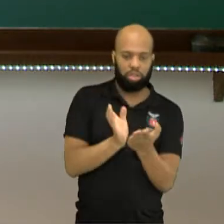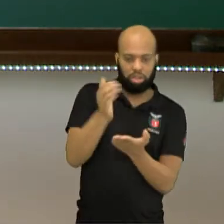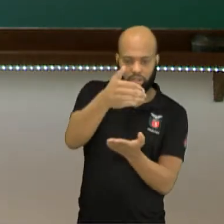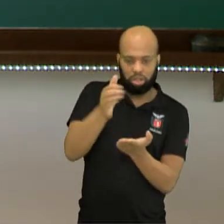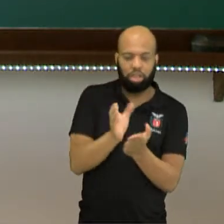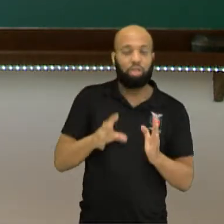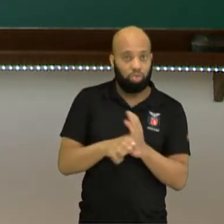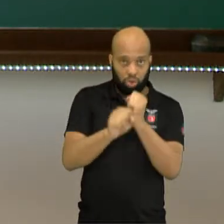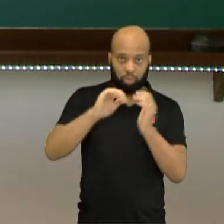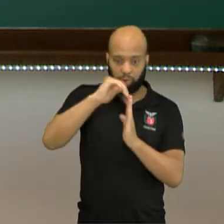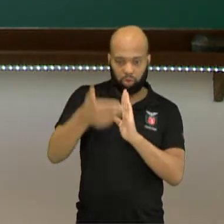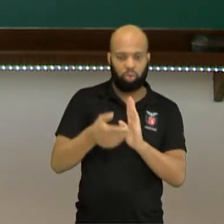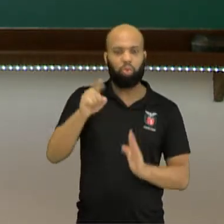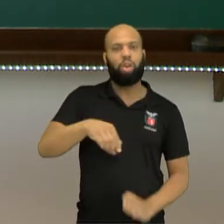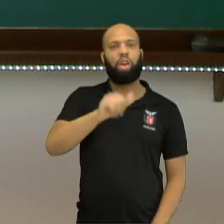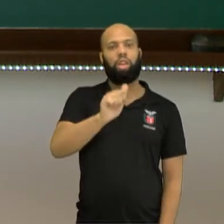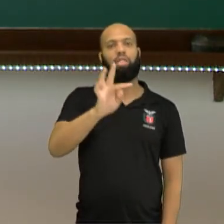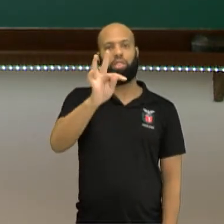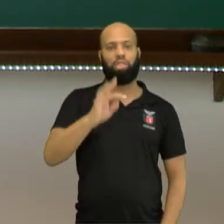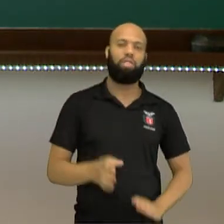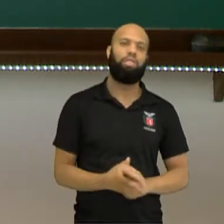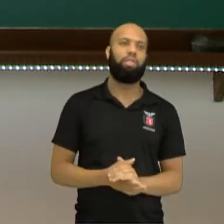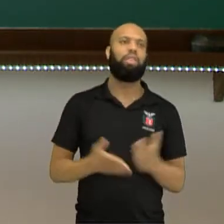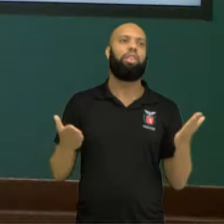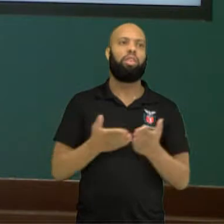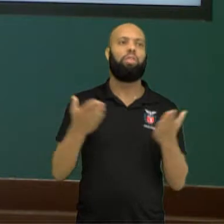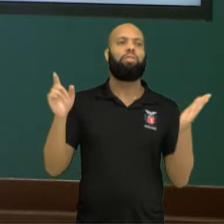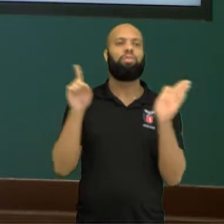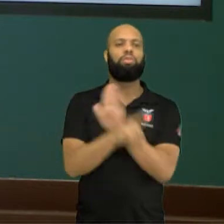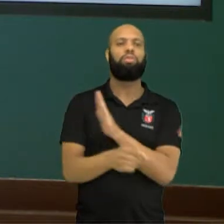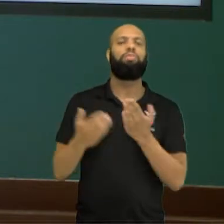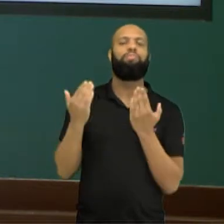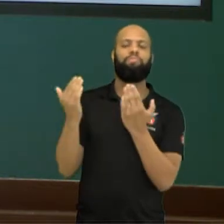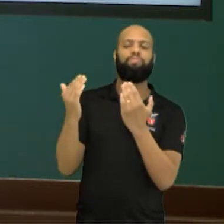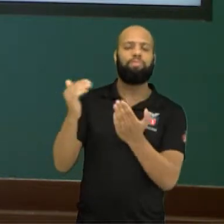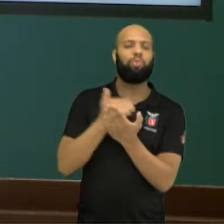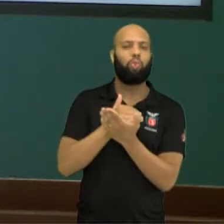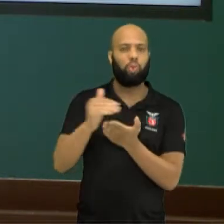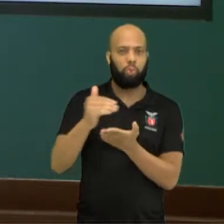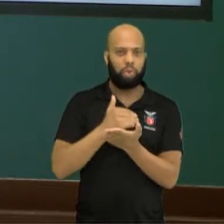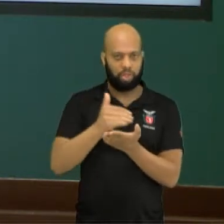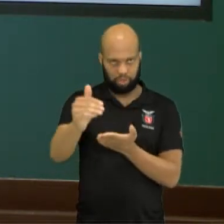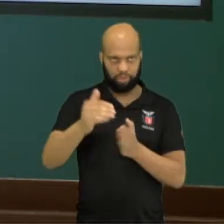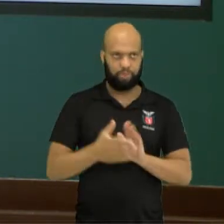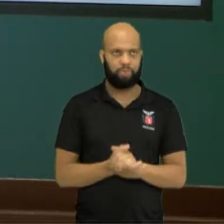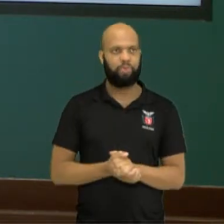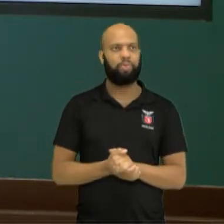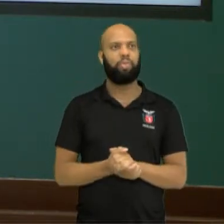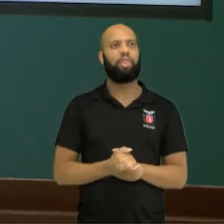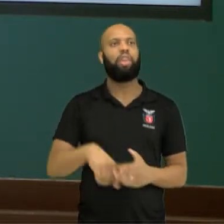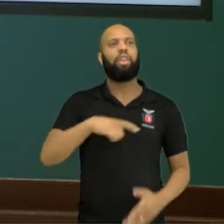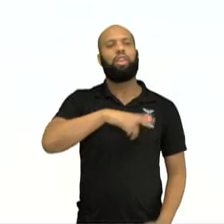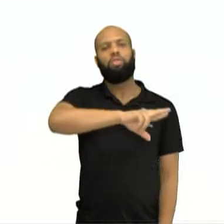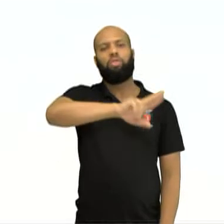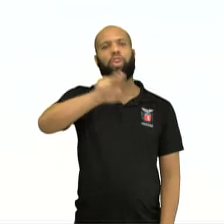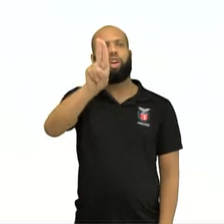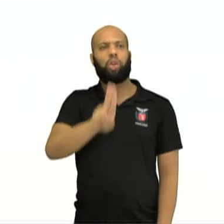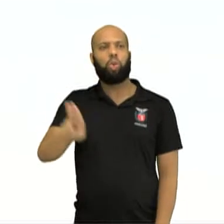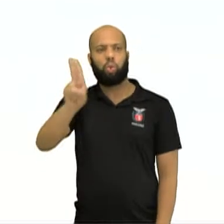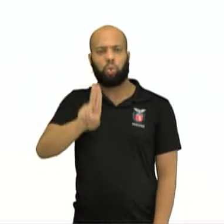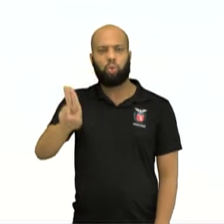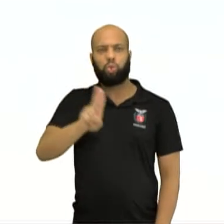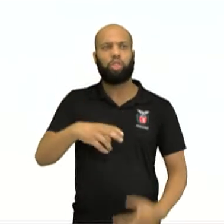área total. Vamos agora com um questionamento aqui, que sempre a gente faz um questionamento nos nossos vídeos. Várias